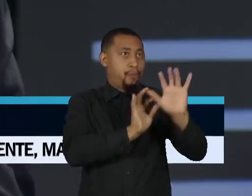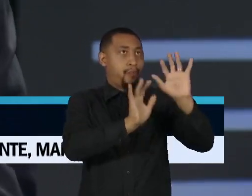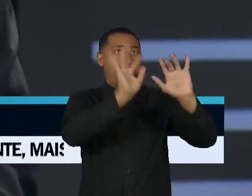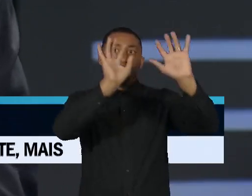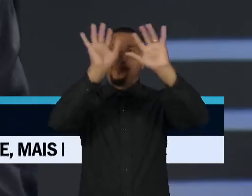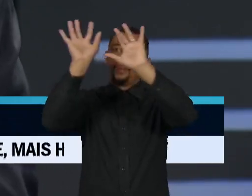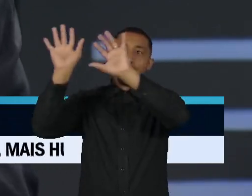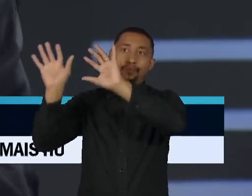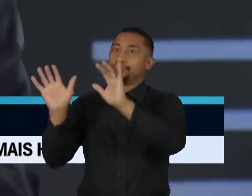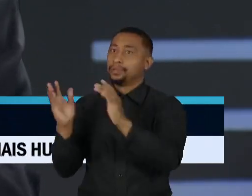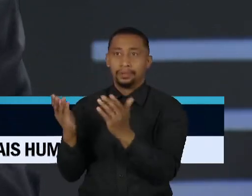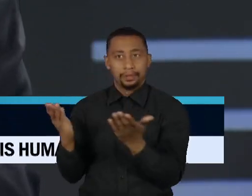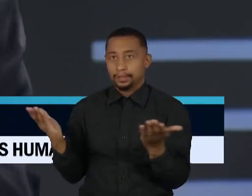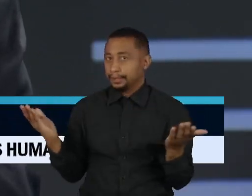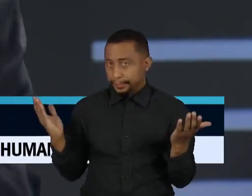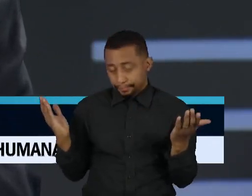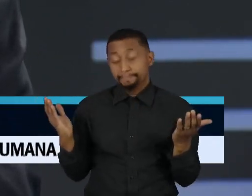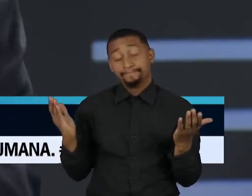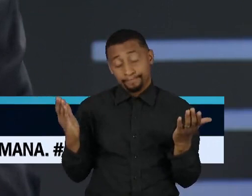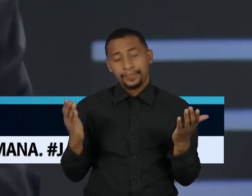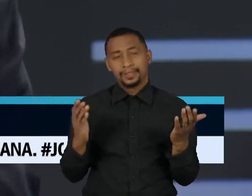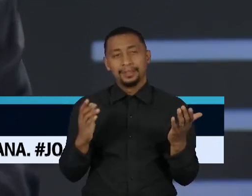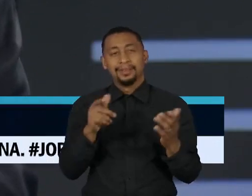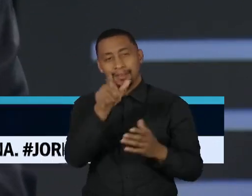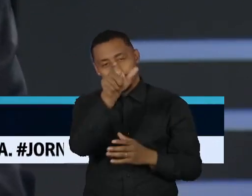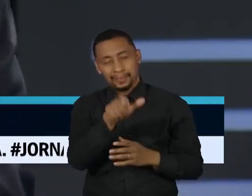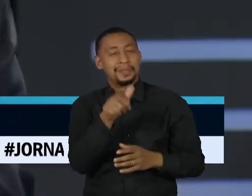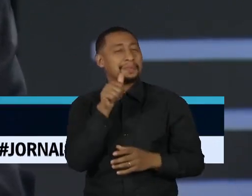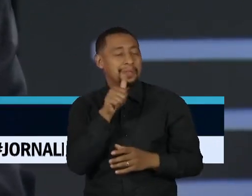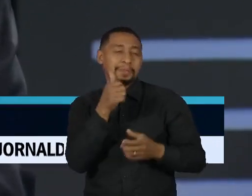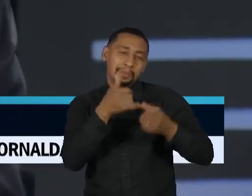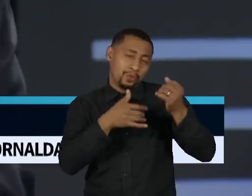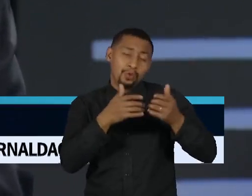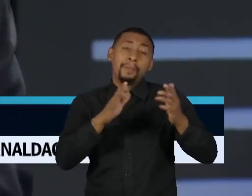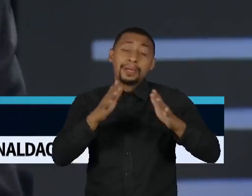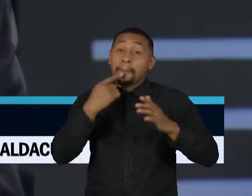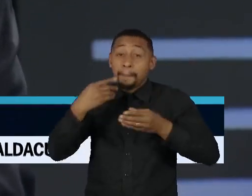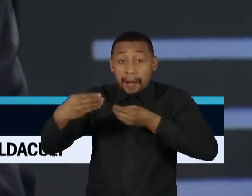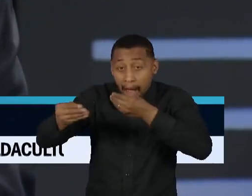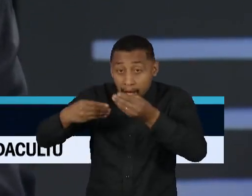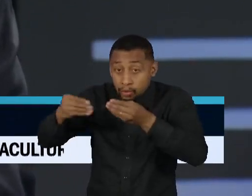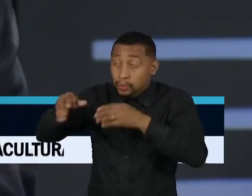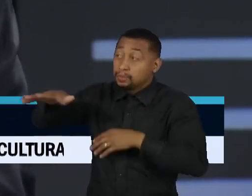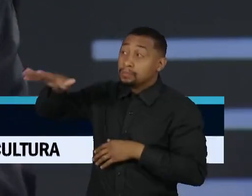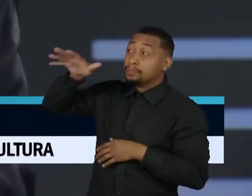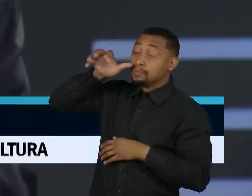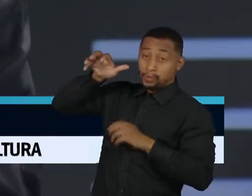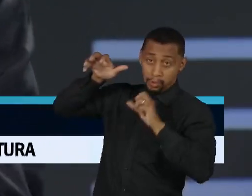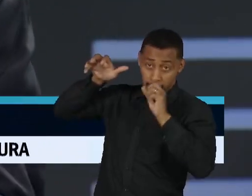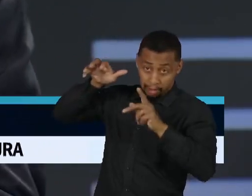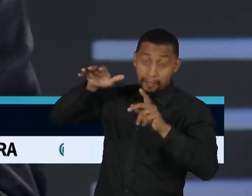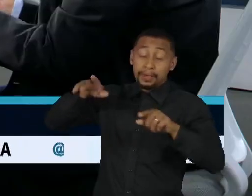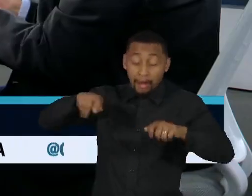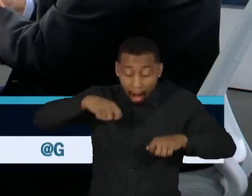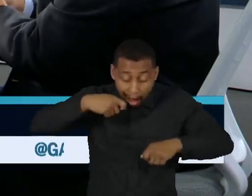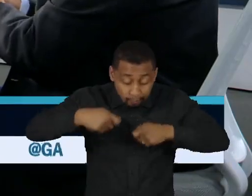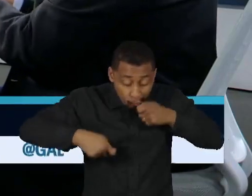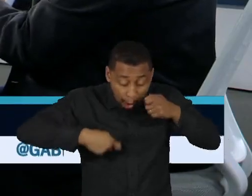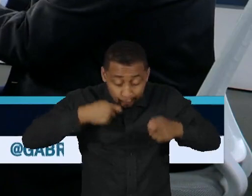excelente pesquisadora, mas também ele está na comida. Você engole, ele entra quando se